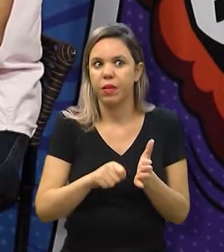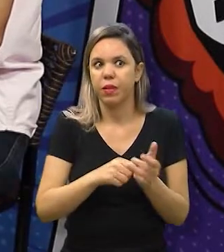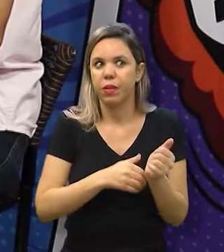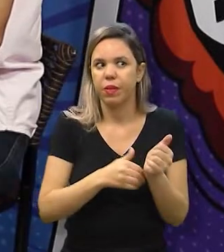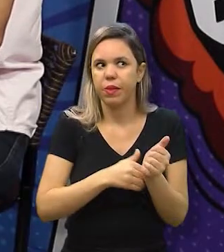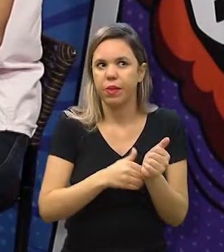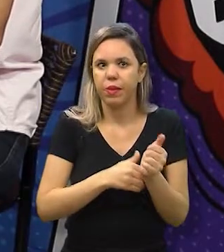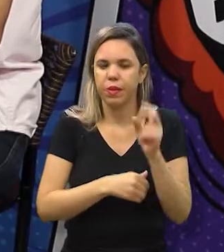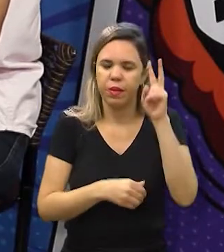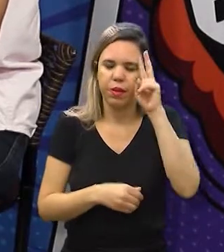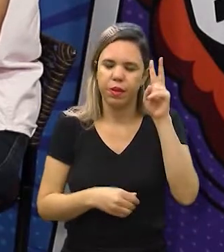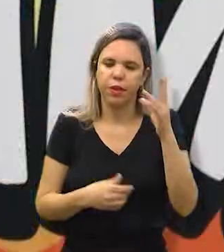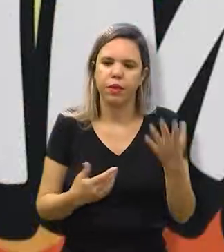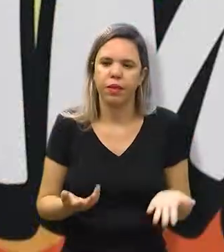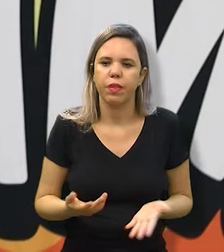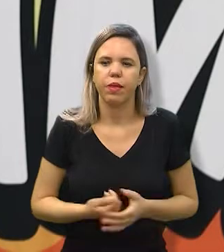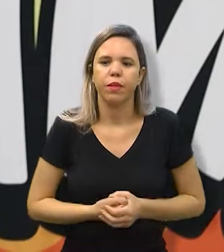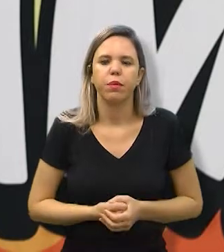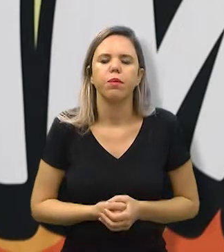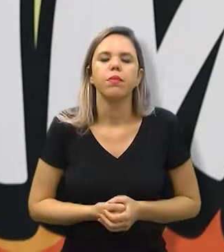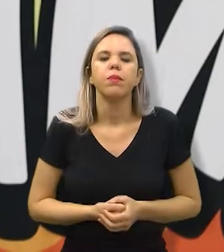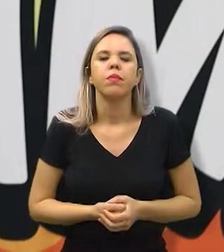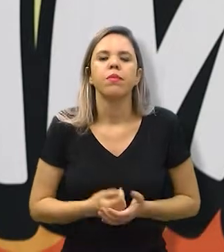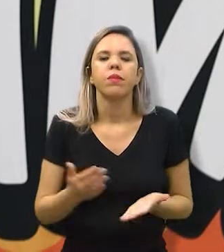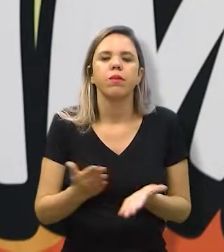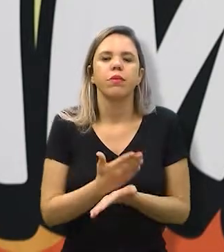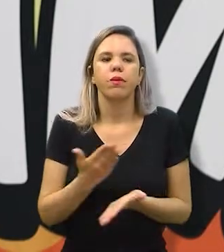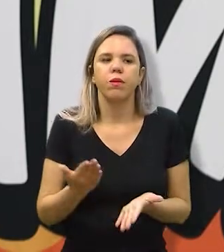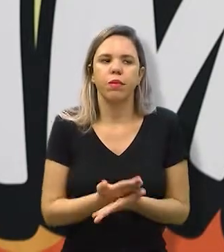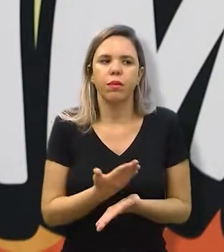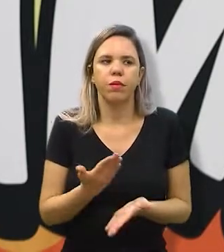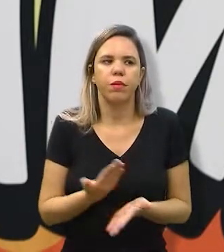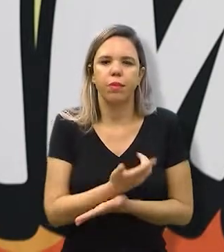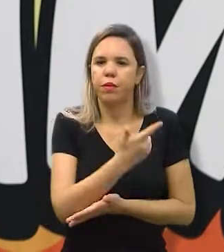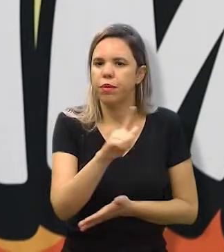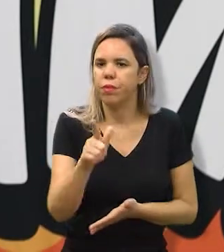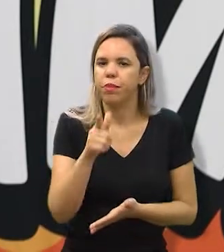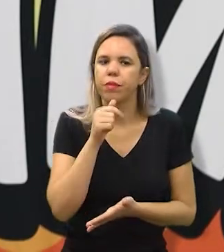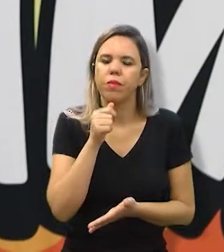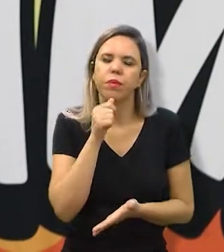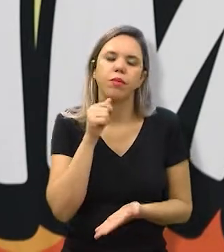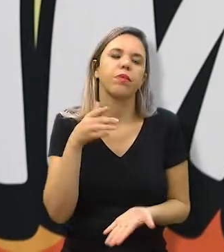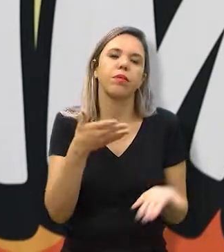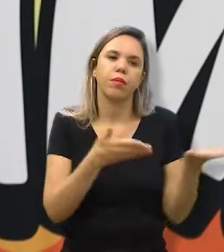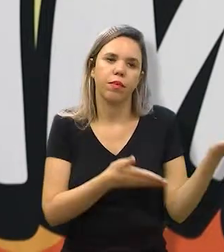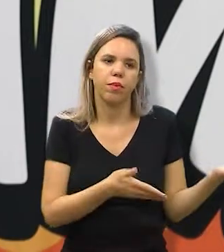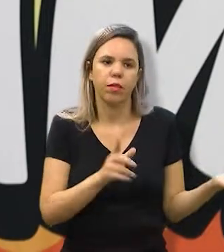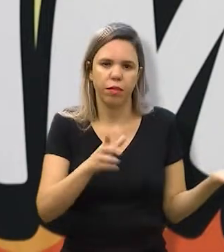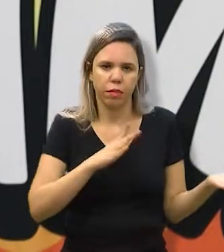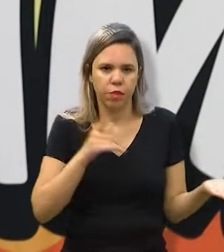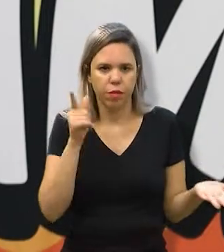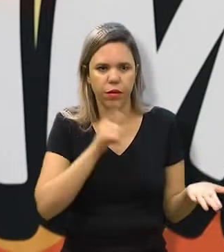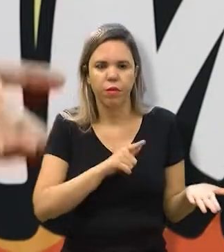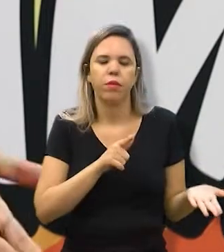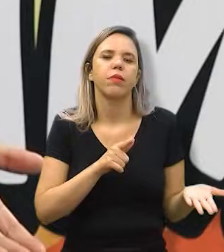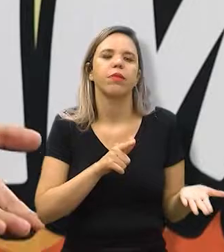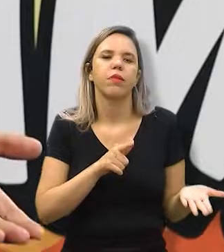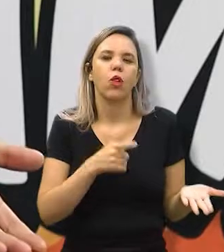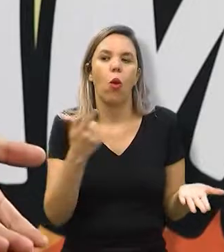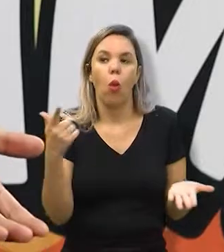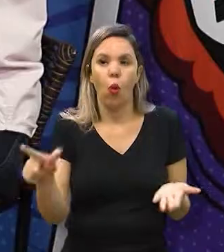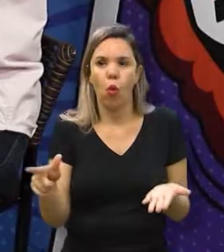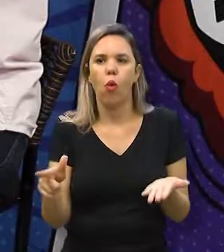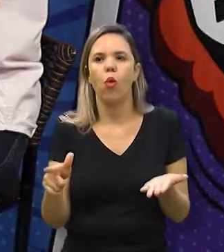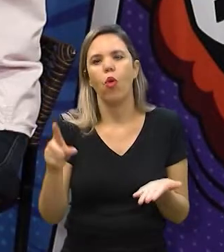da história. E aliás, gente, olha só, o livro nem tinha saído ainda, Vikadas, e já tinha ganhado